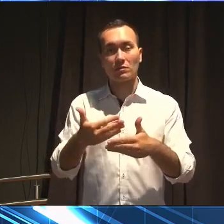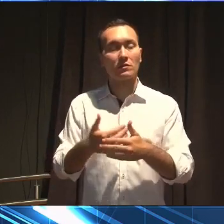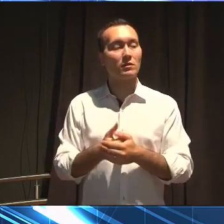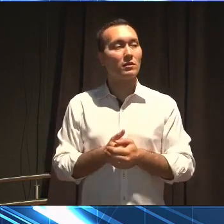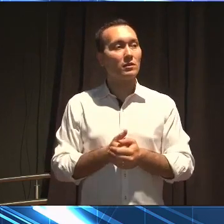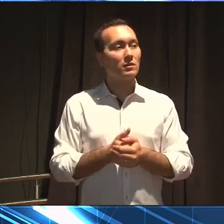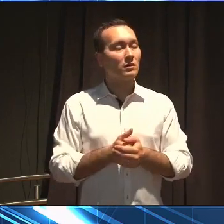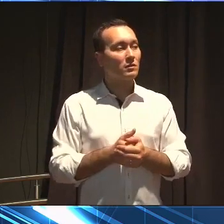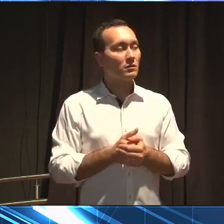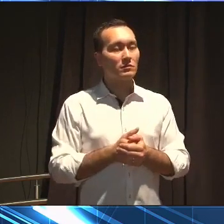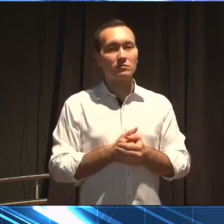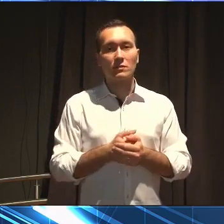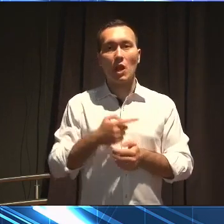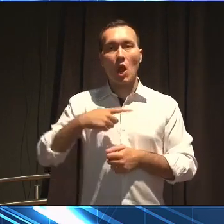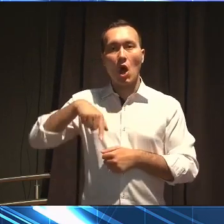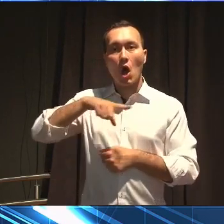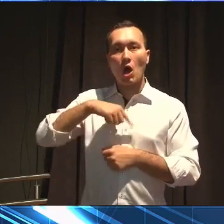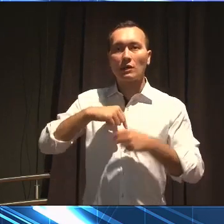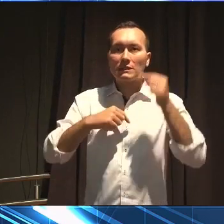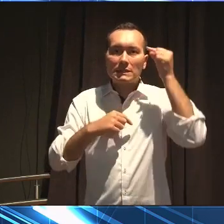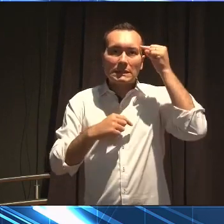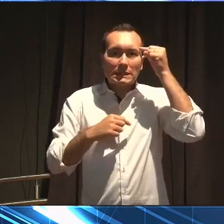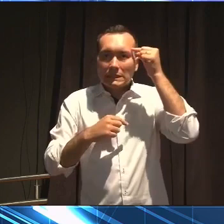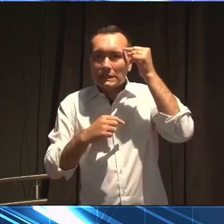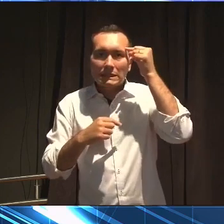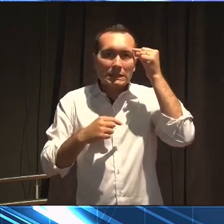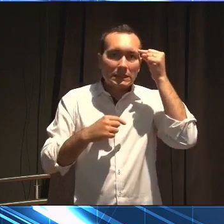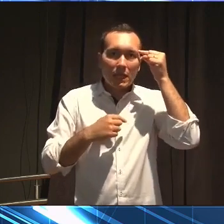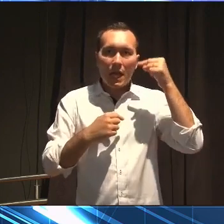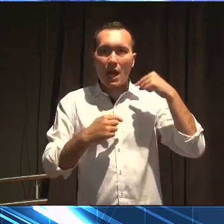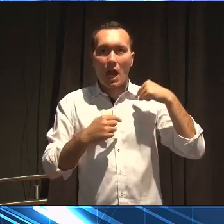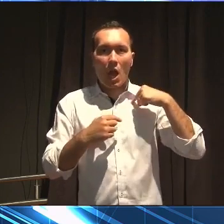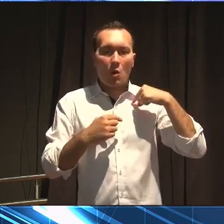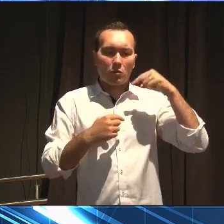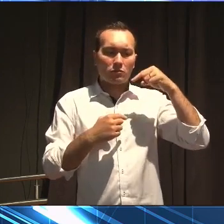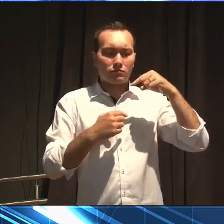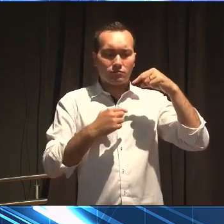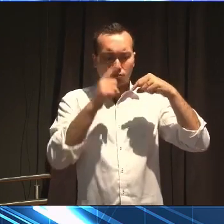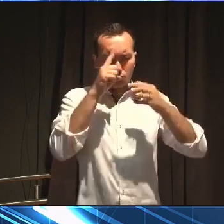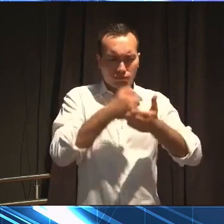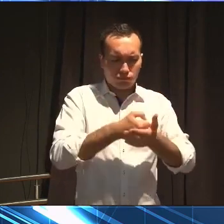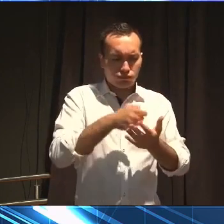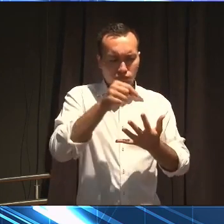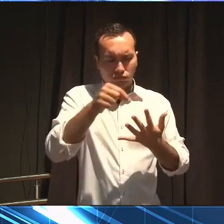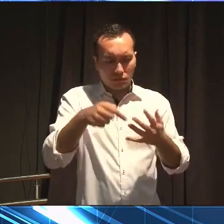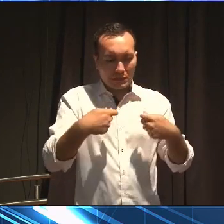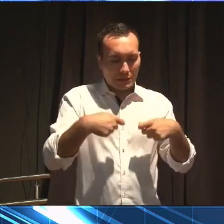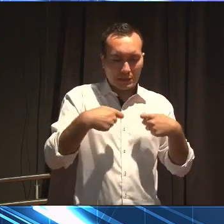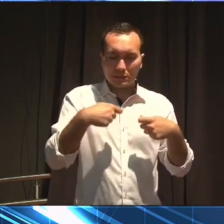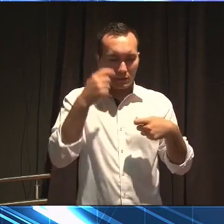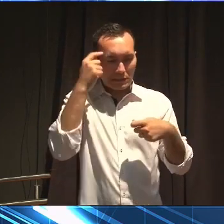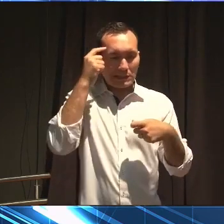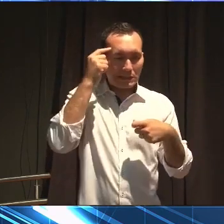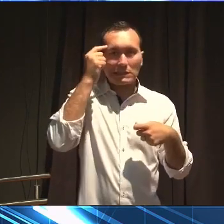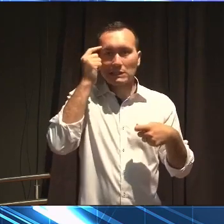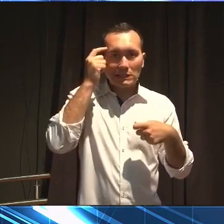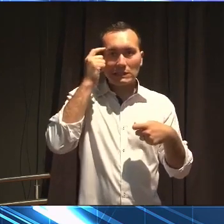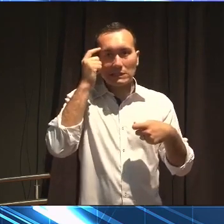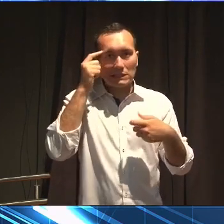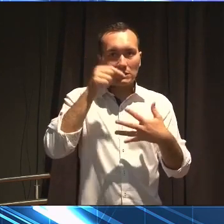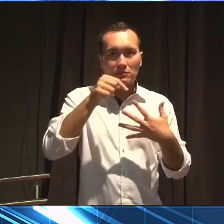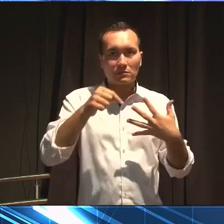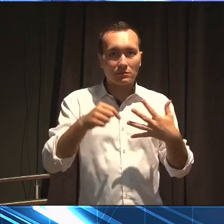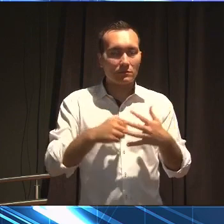a tomar as nossas decisões. Como, por exemplo, aqui eu fiz uma pergunta e vocês devem estar se pensando como é que